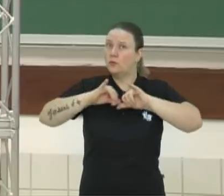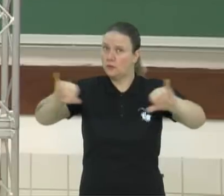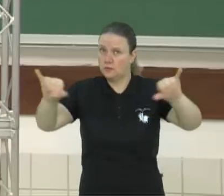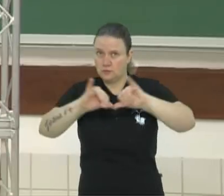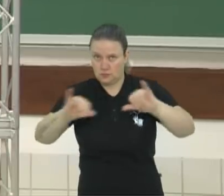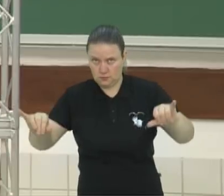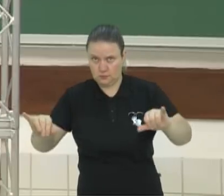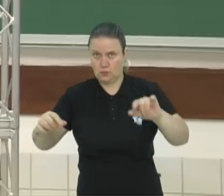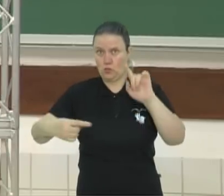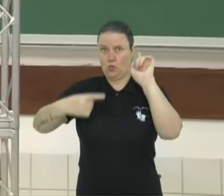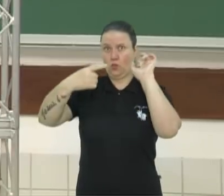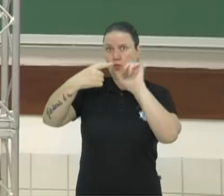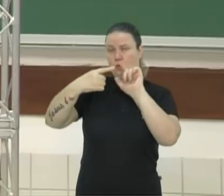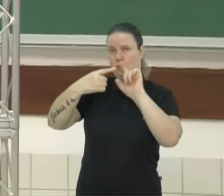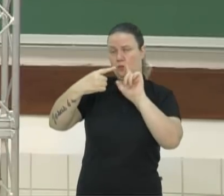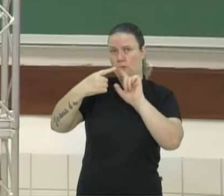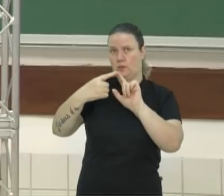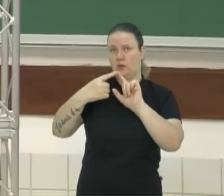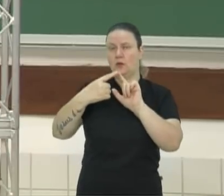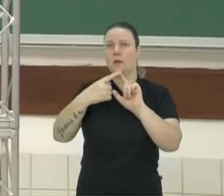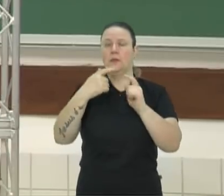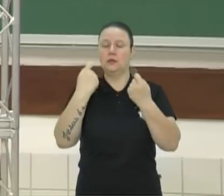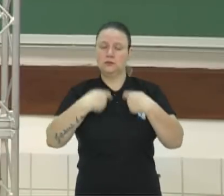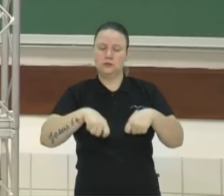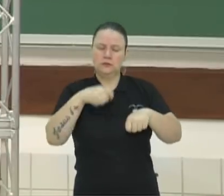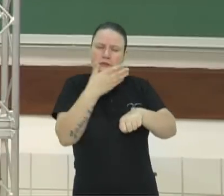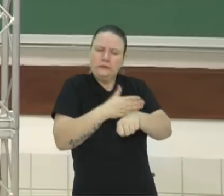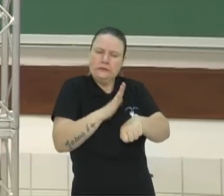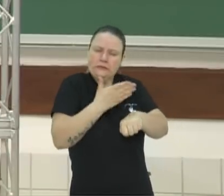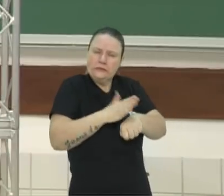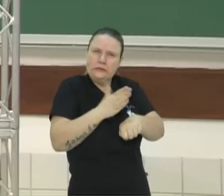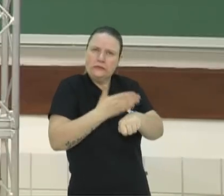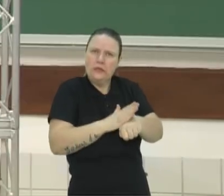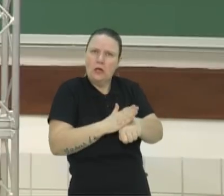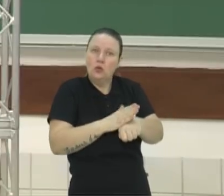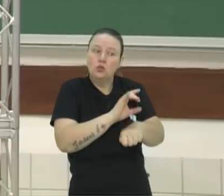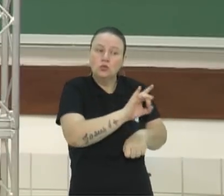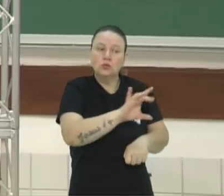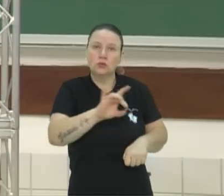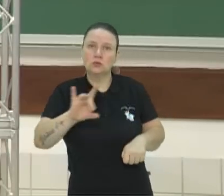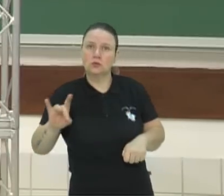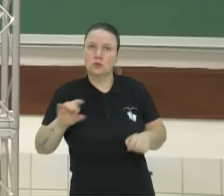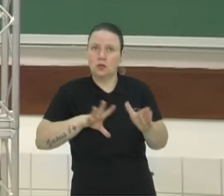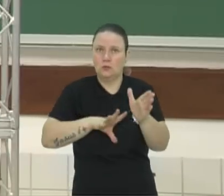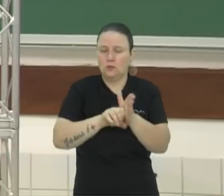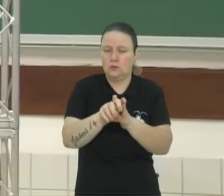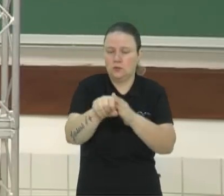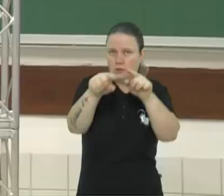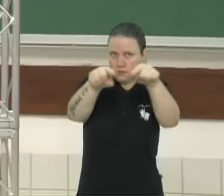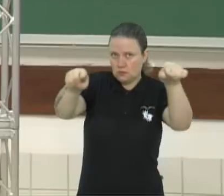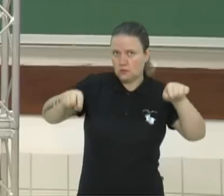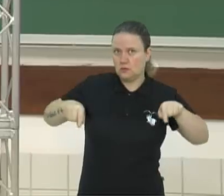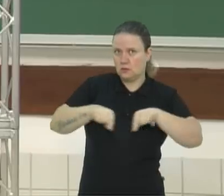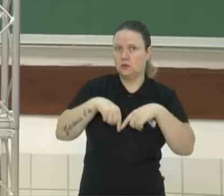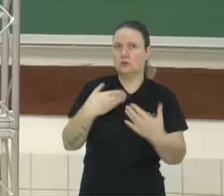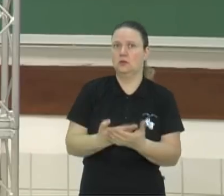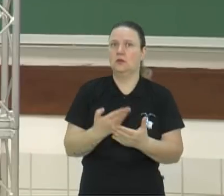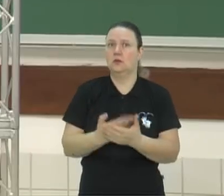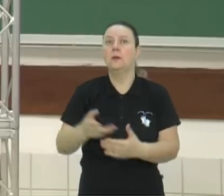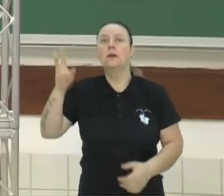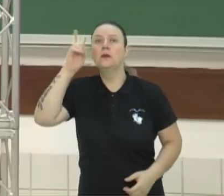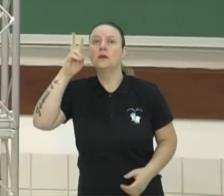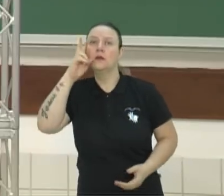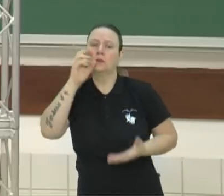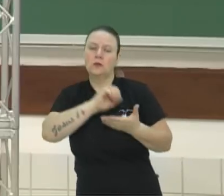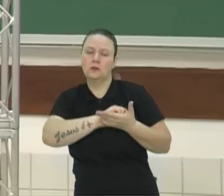Ó. Um dos lembretes é responder as atividades diariamente no Classroom. Então abre o seu Classroom diariamente e não esquece de responder as